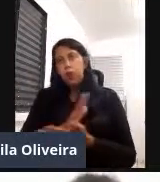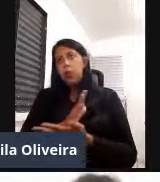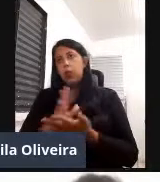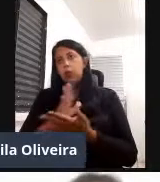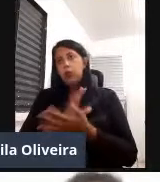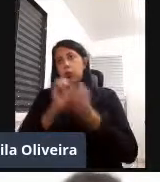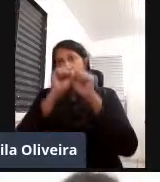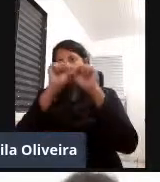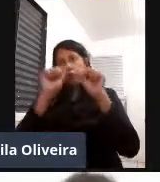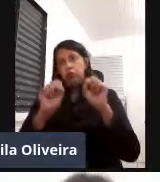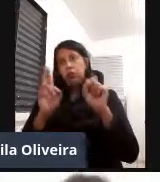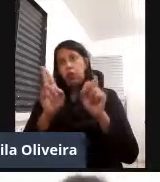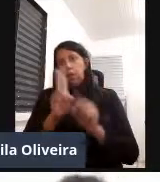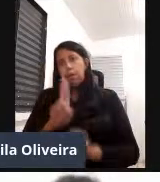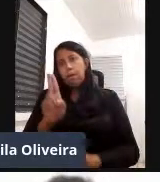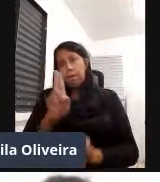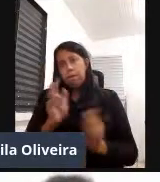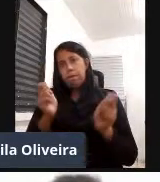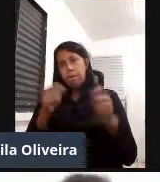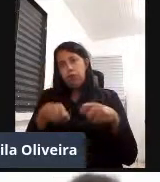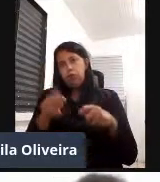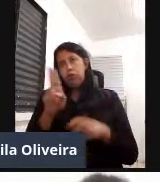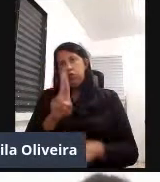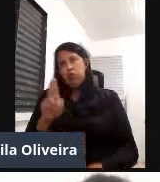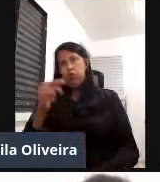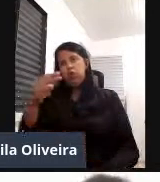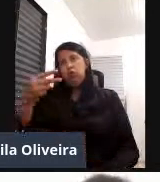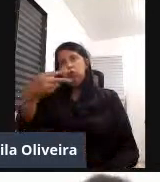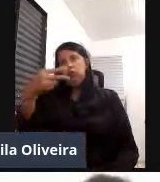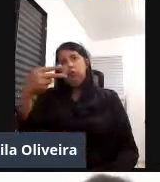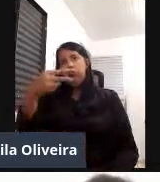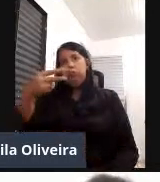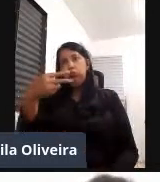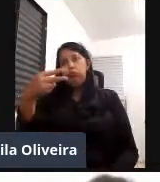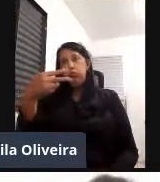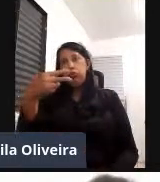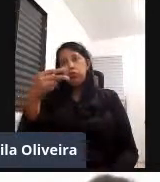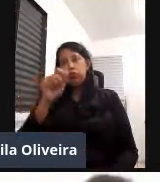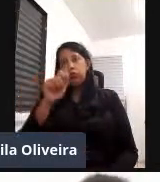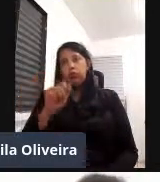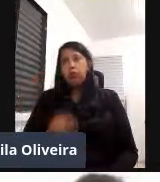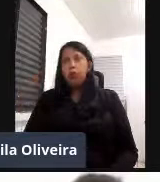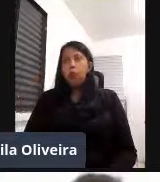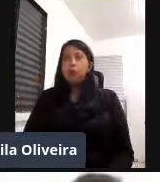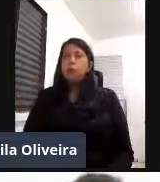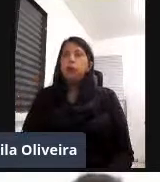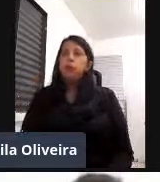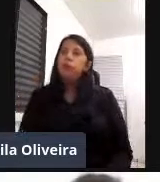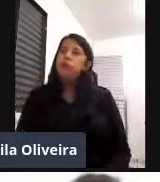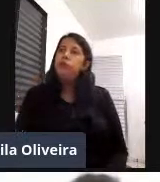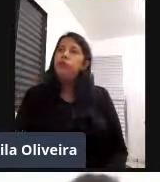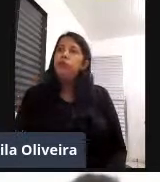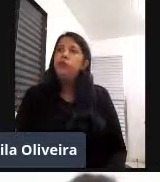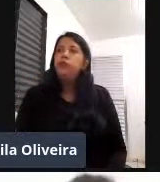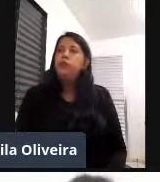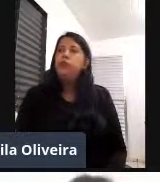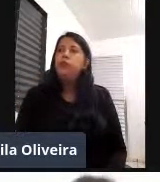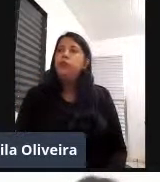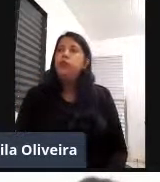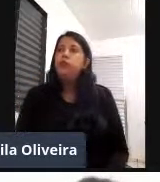representando também com um sinal de igual. Então, a gente primeiro vai fazer... Deixa eu fazer assim também, que eu não fiz aqui.